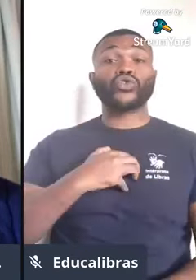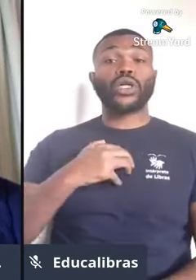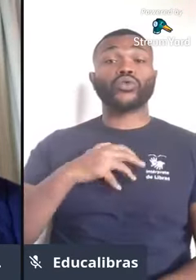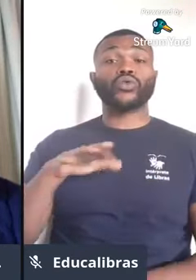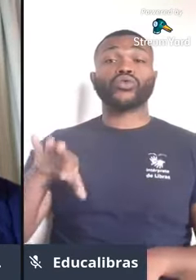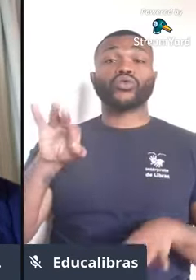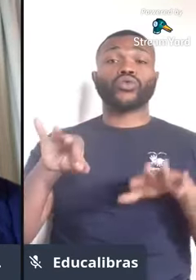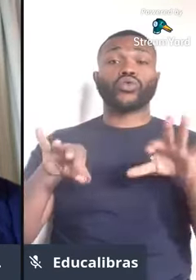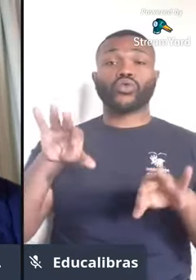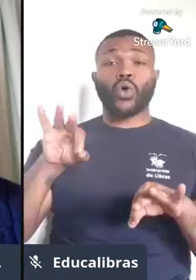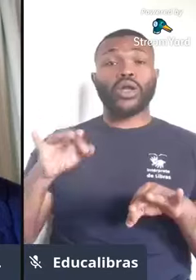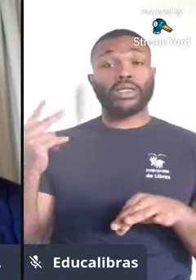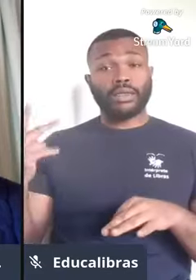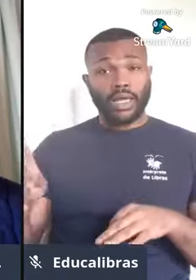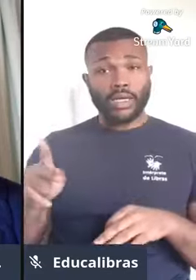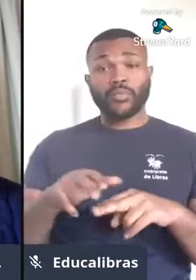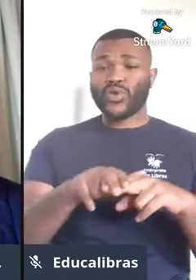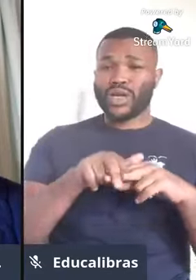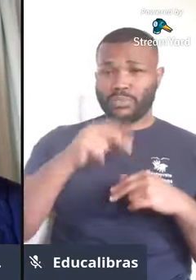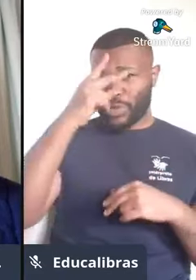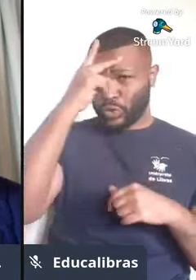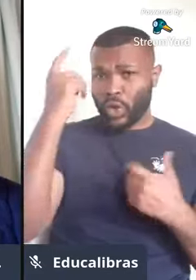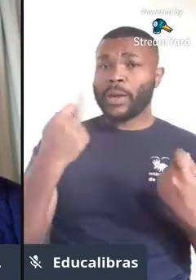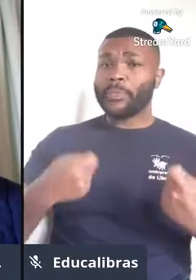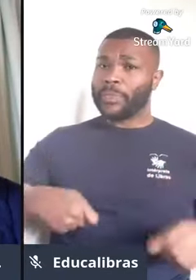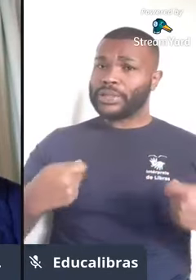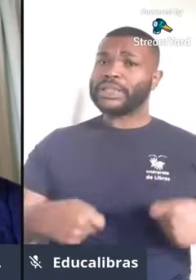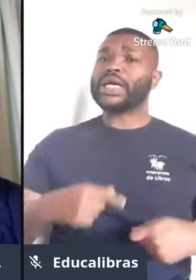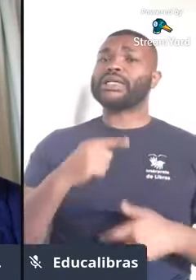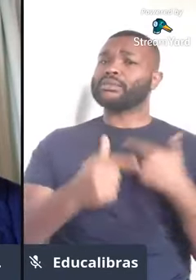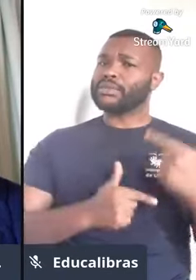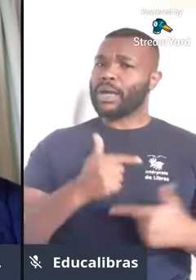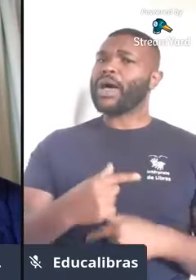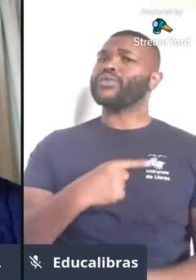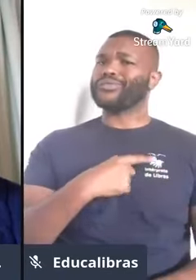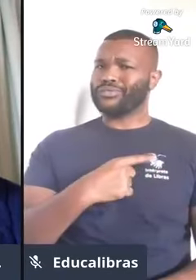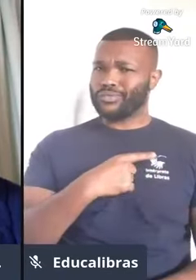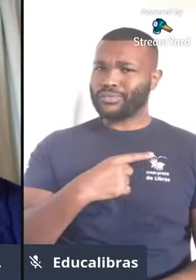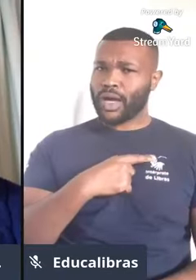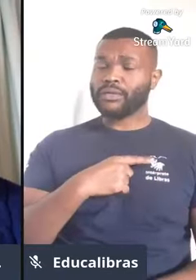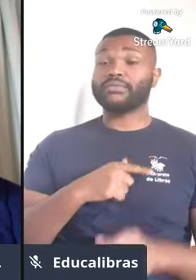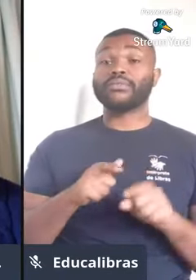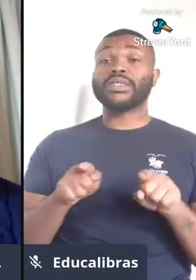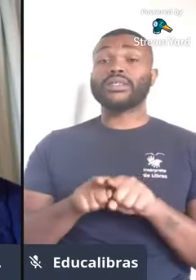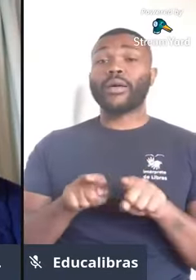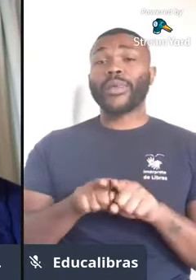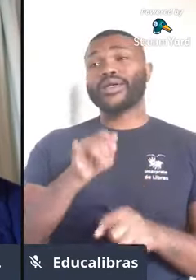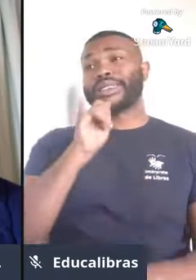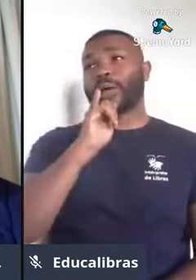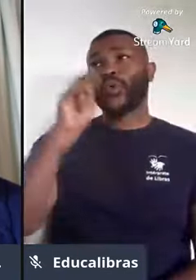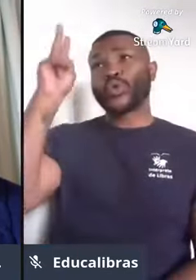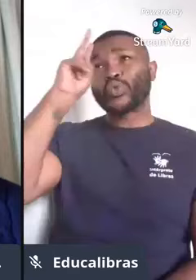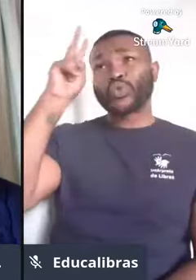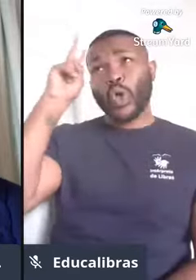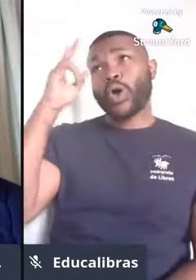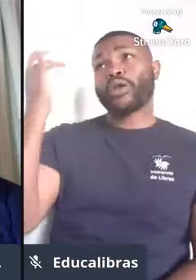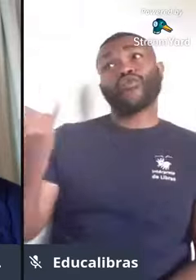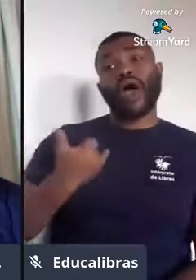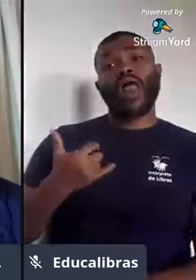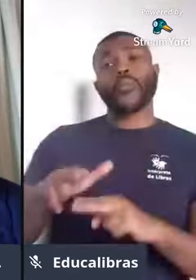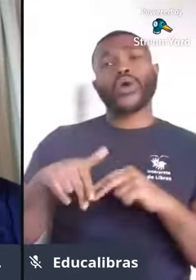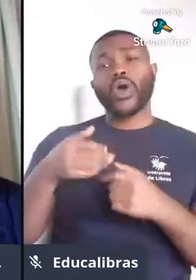Falta de gente não é. Outra história que muitas vezes também nos contam, eu digo história porque, de novo, são argumentos que